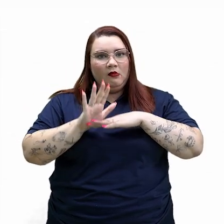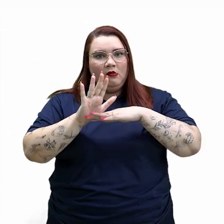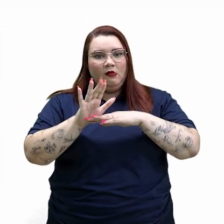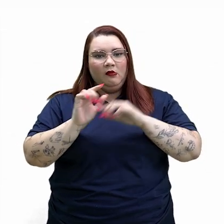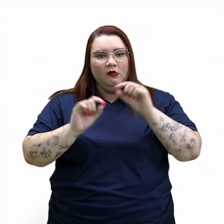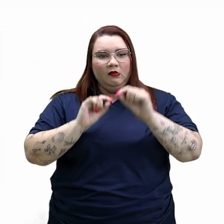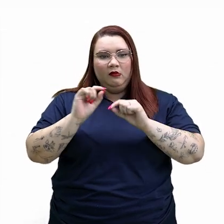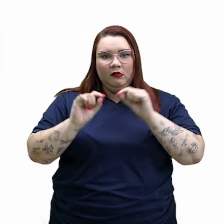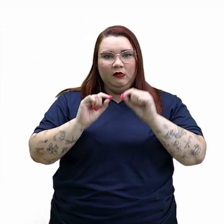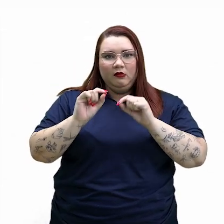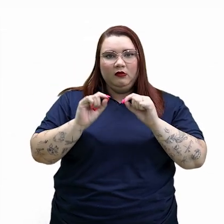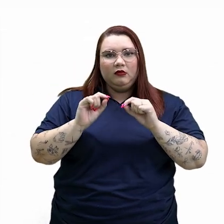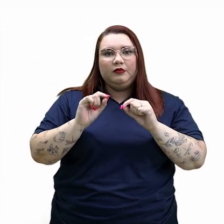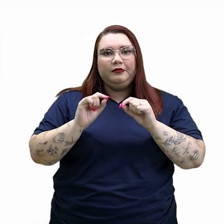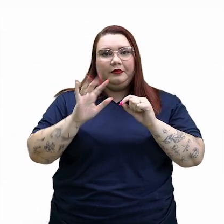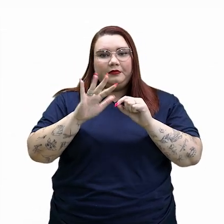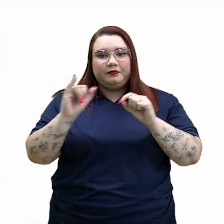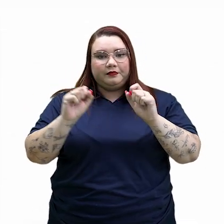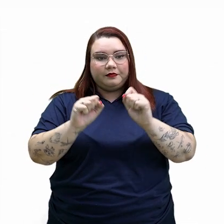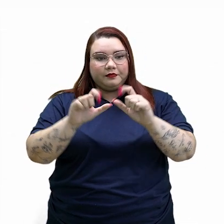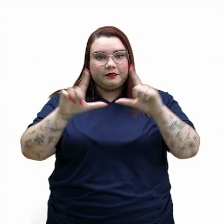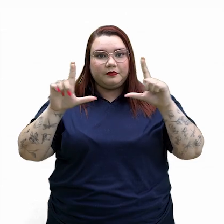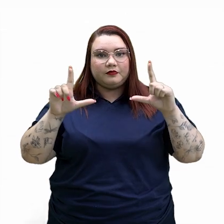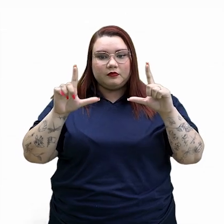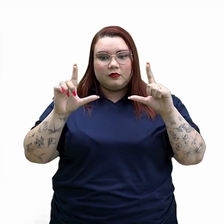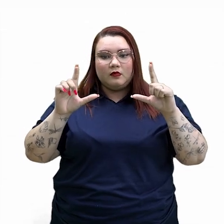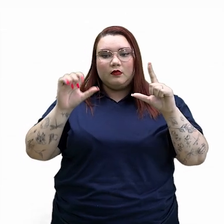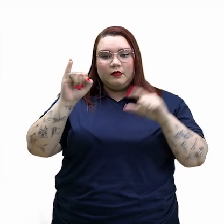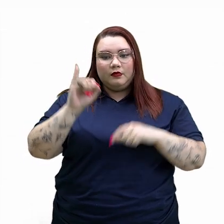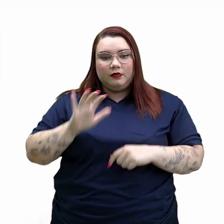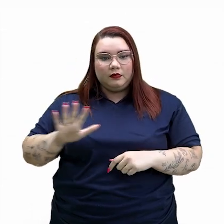seguinte: eles irão ampliar. De que forma?